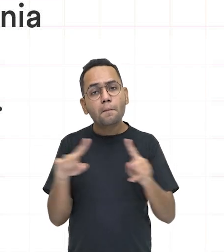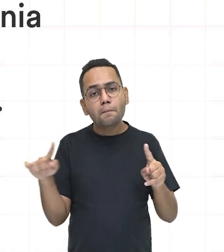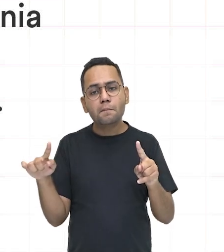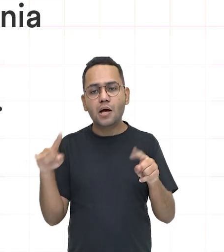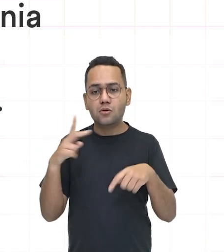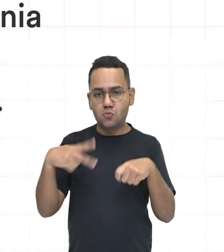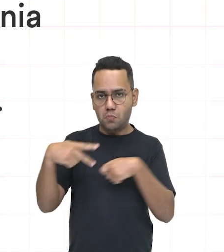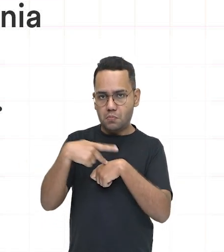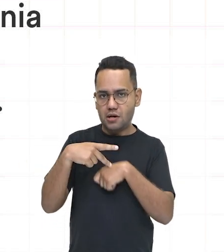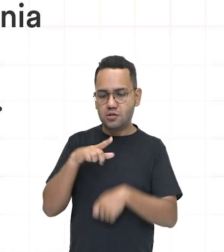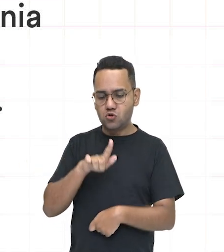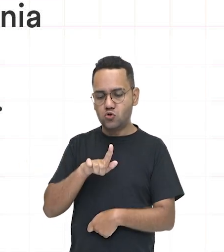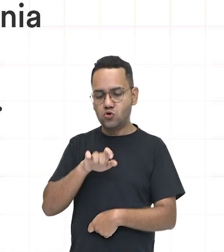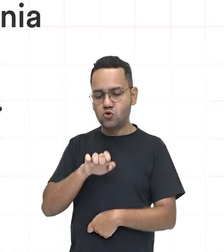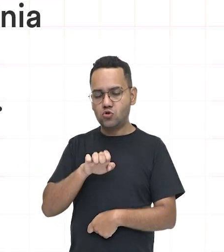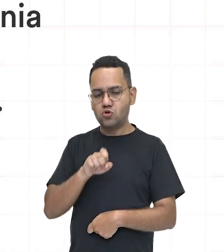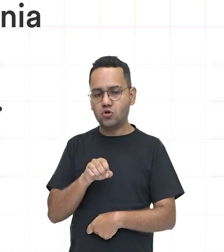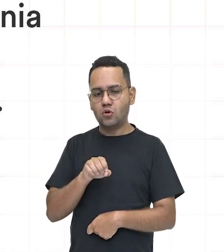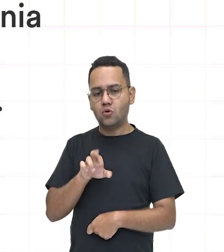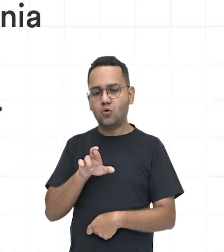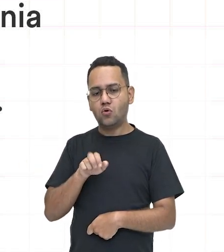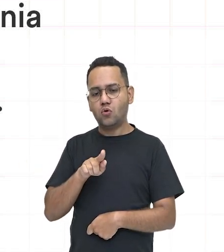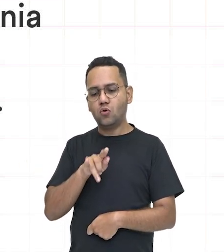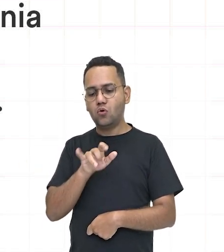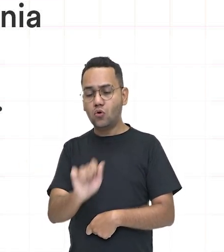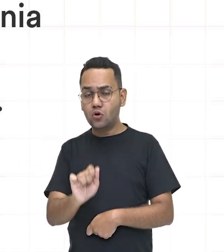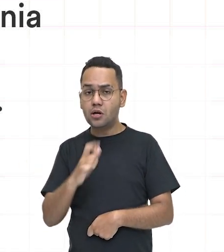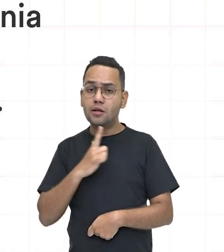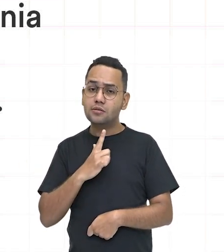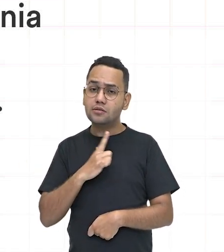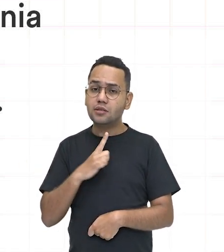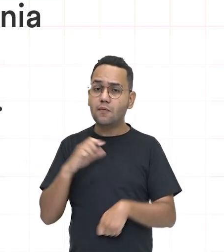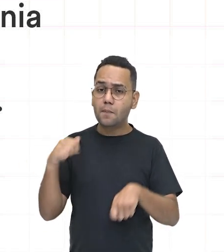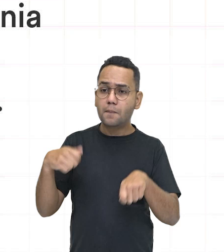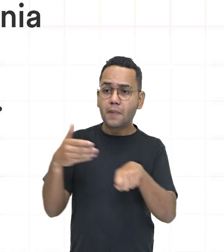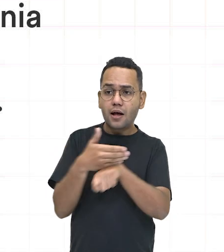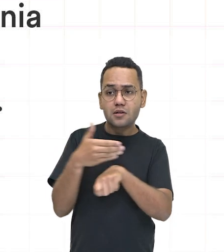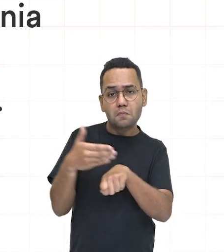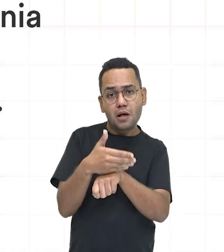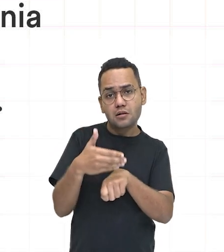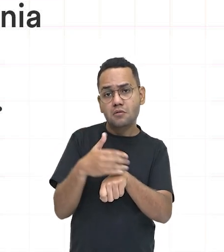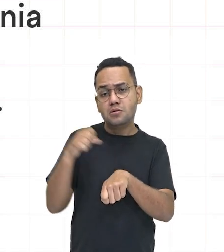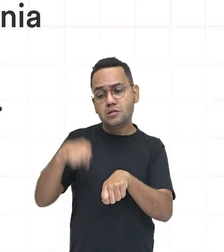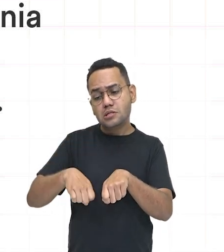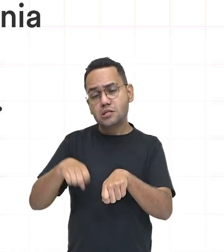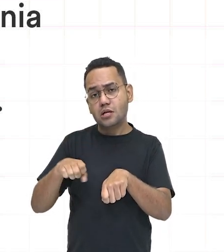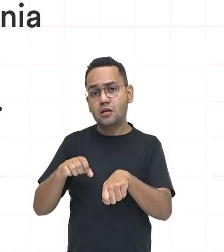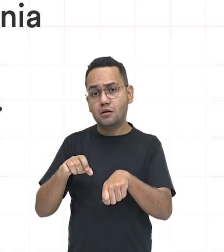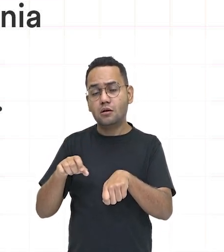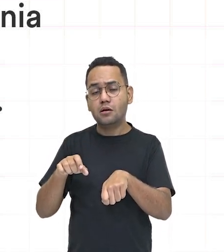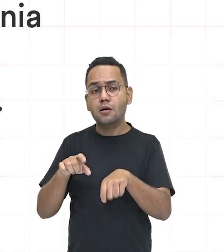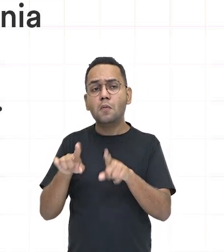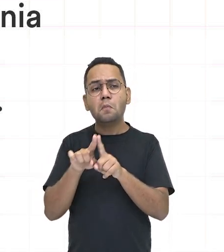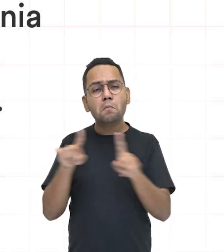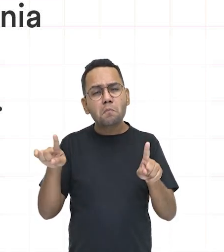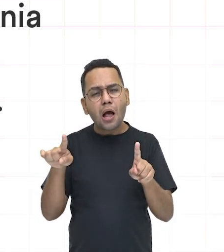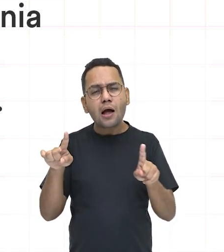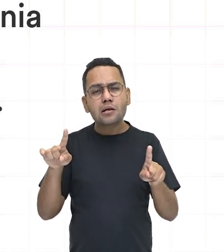a Geórgia, né, fazia parte, porém teve conflito com a Rússia, então,